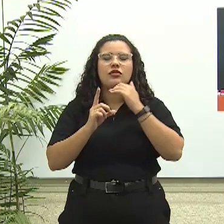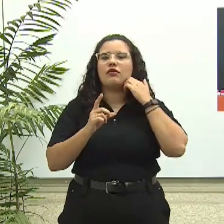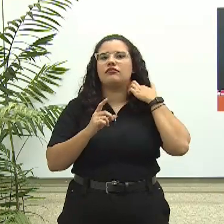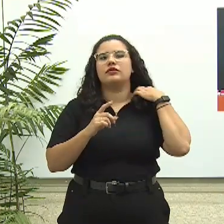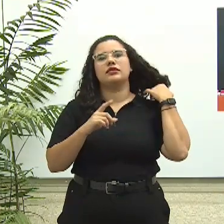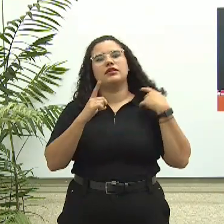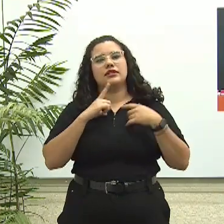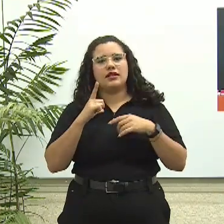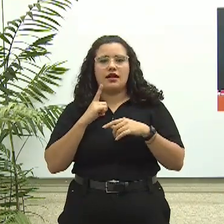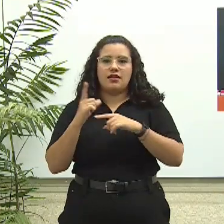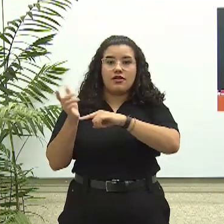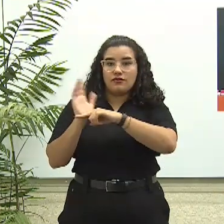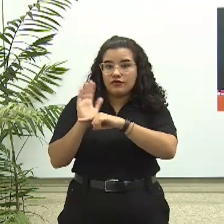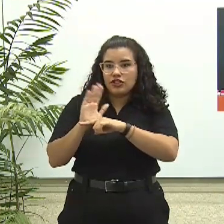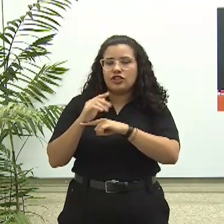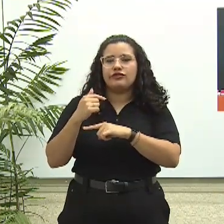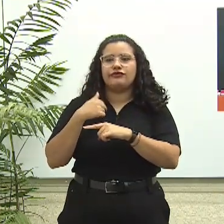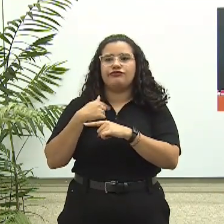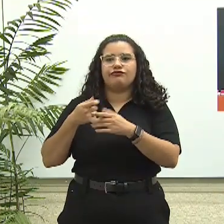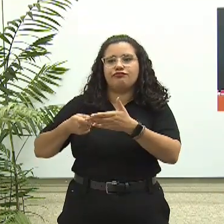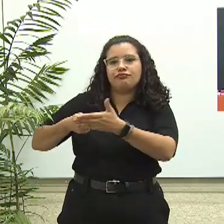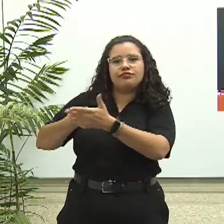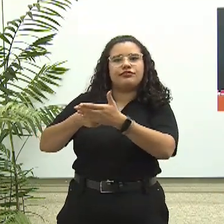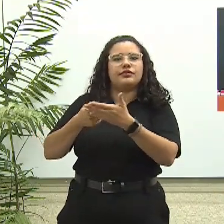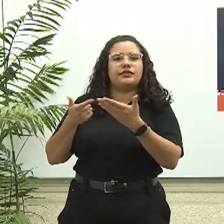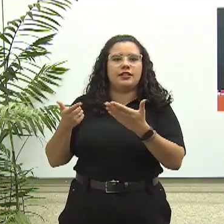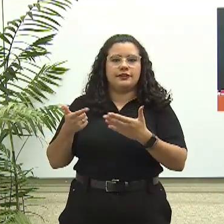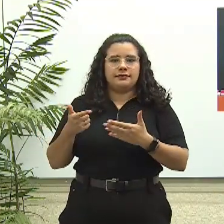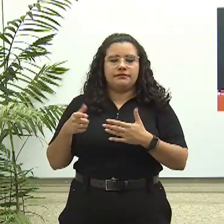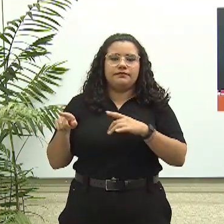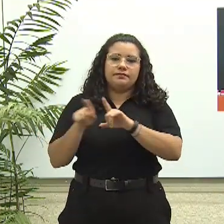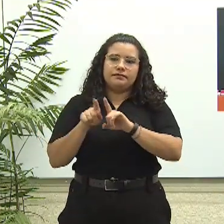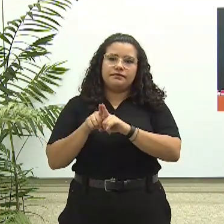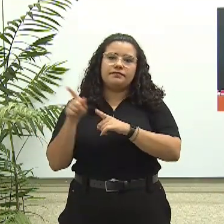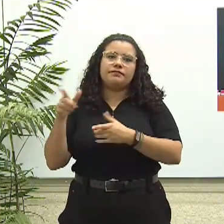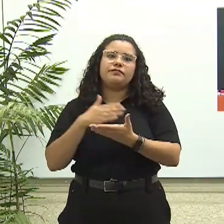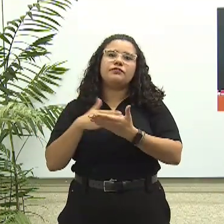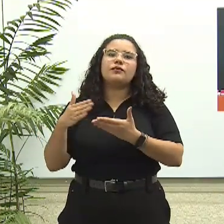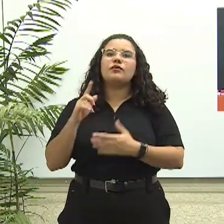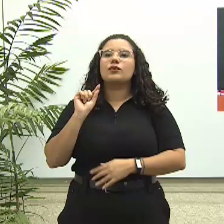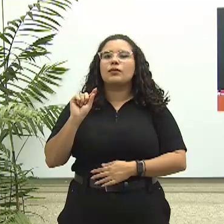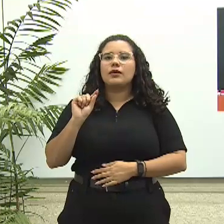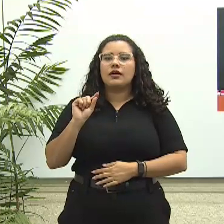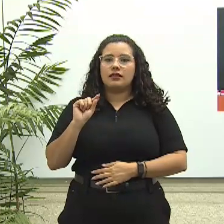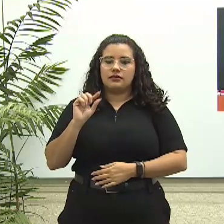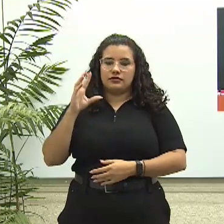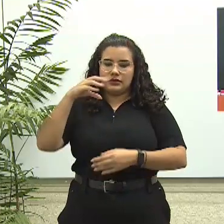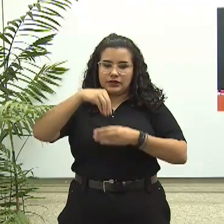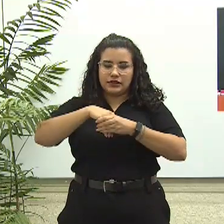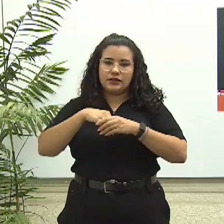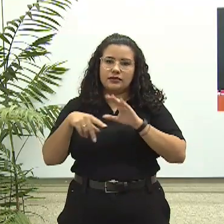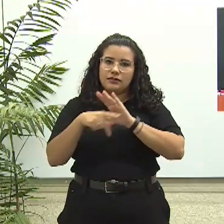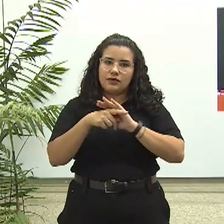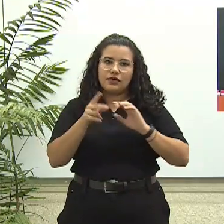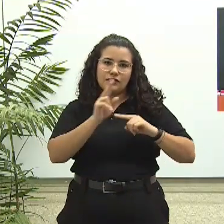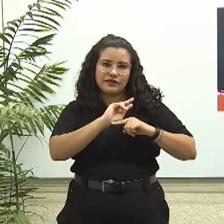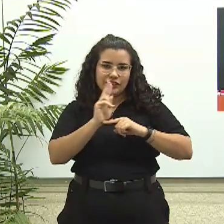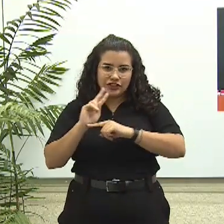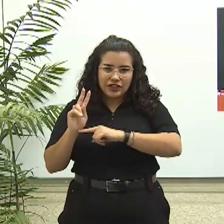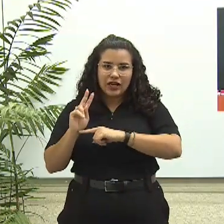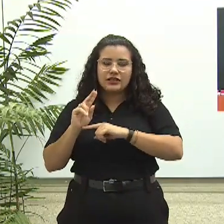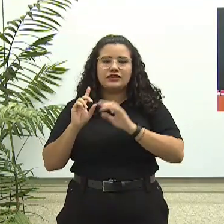denúncias de Snowden sobre o projeto prisp ela se torna não só dentro do do da vigil do